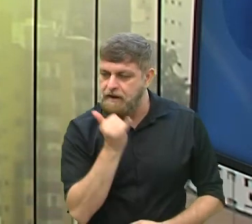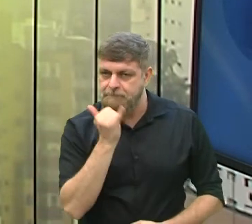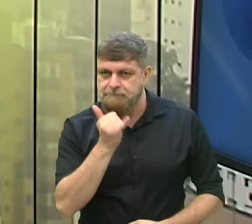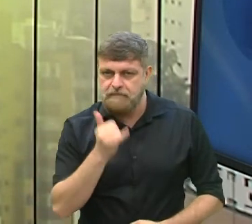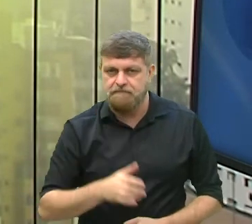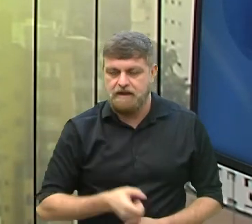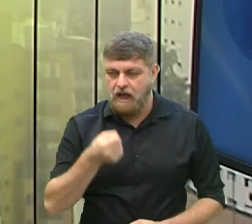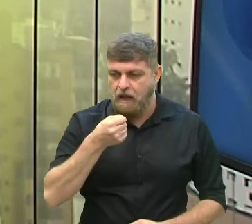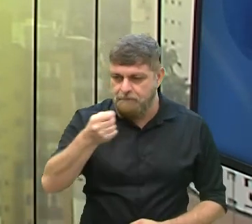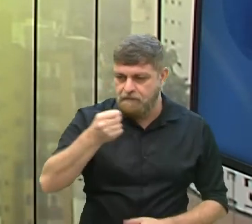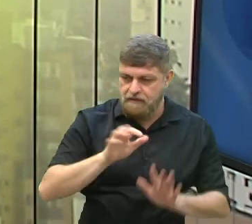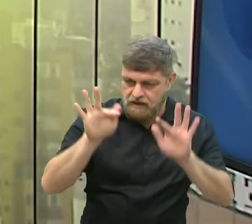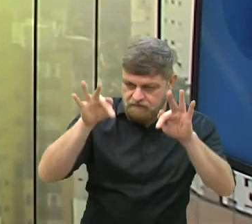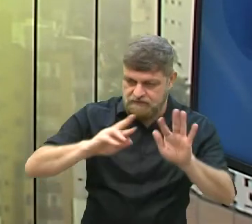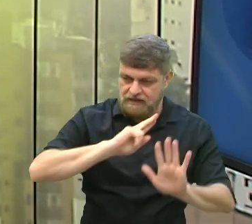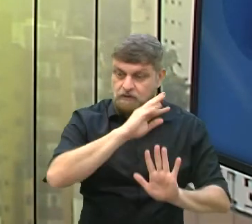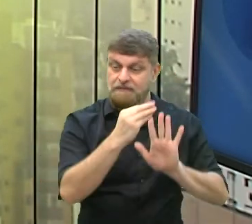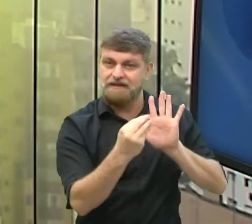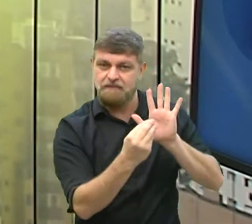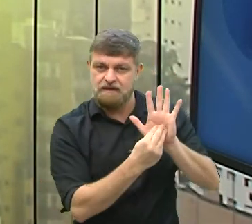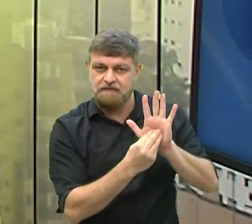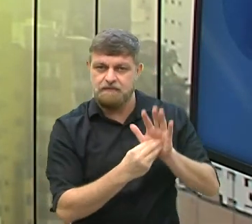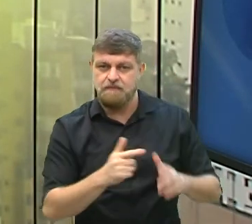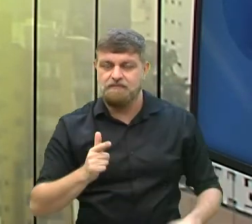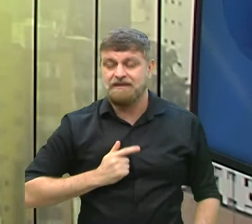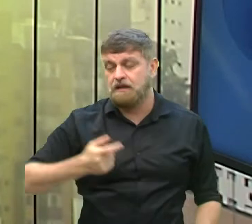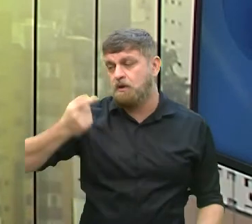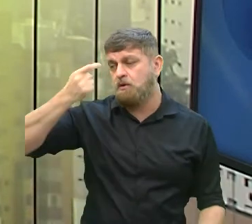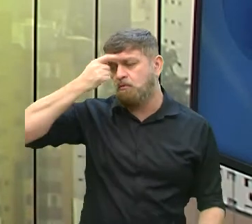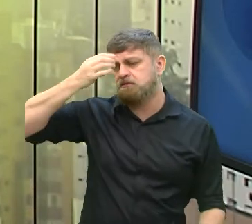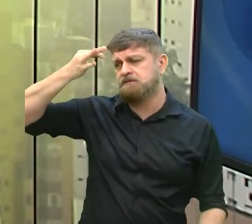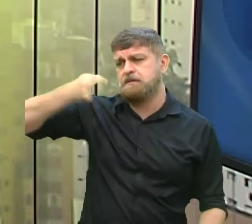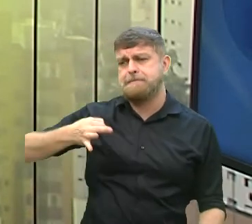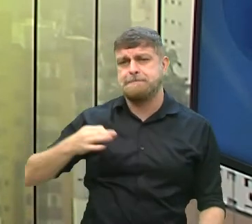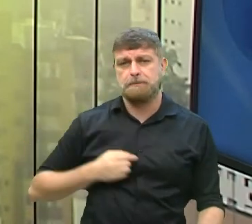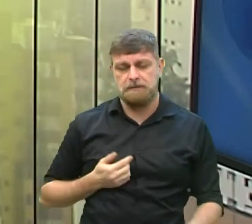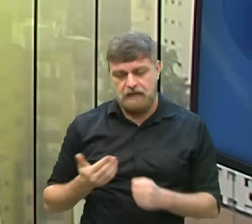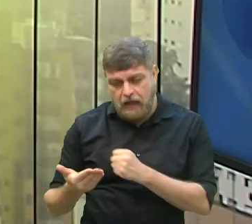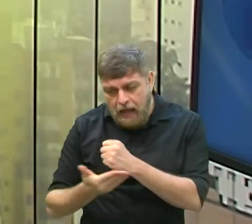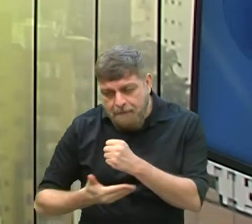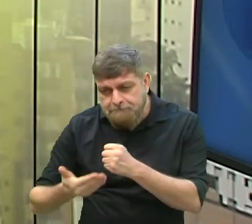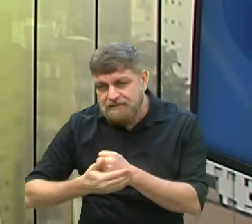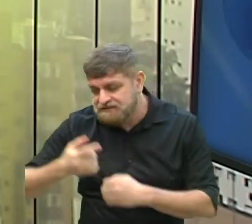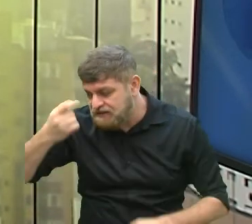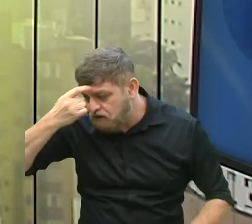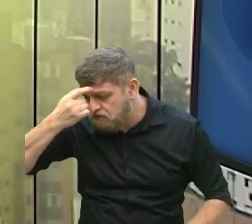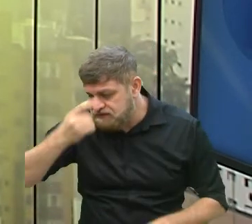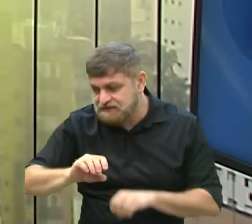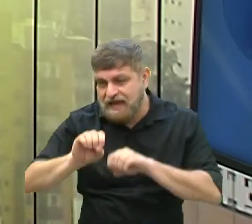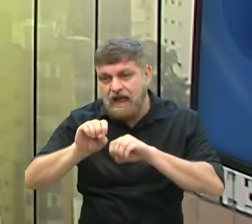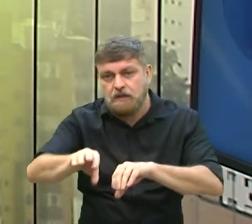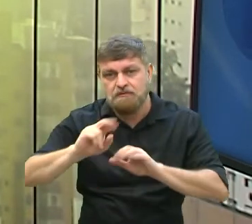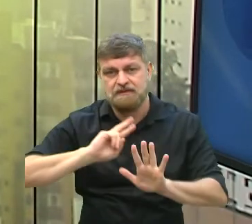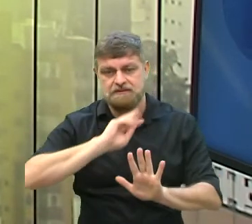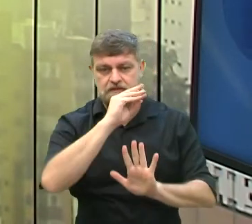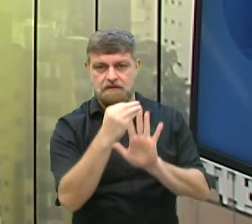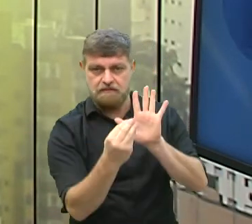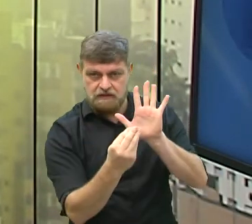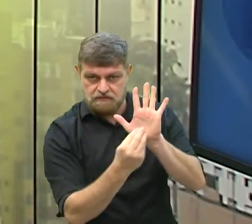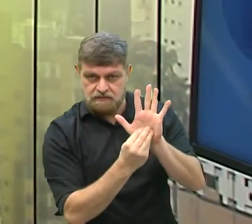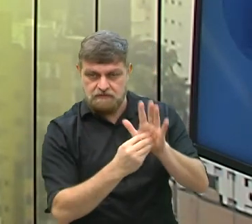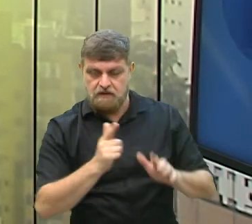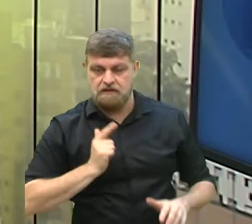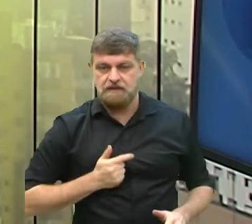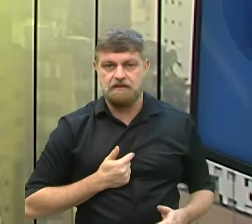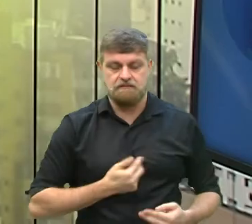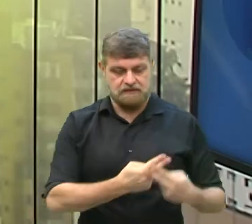das minhas entrevistas no Giro Ambiental, é a mensagem da consciência, né? Tudo começa com a consciência, com a educação ambiental, está nas